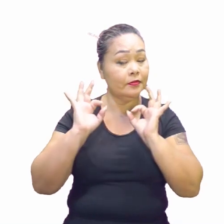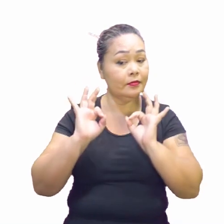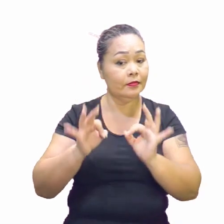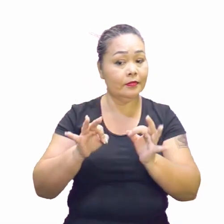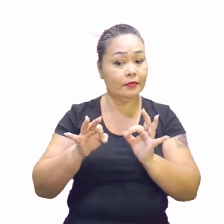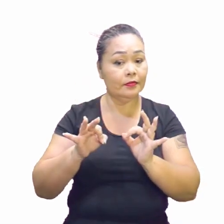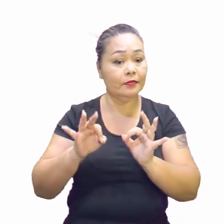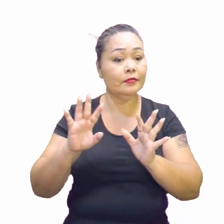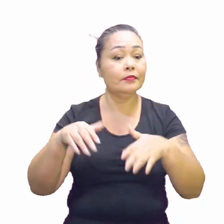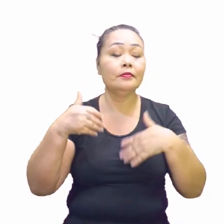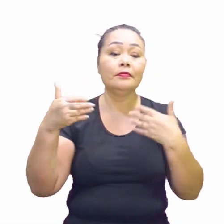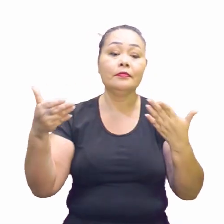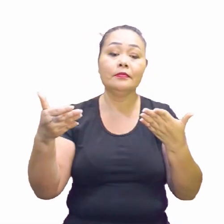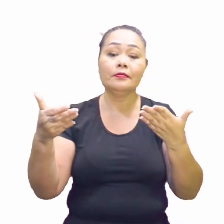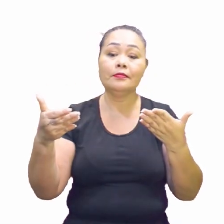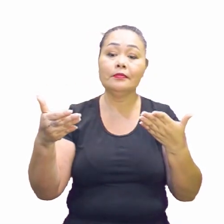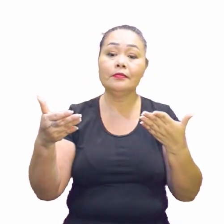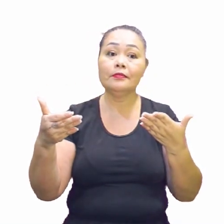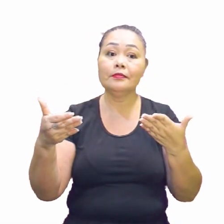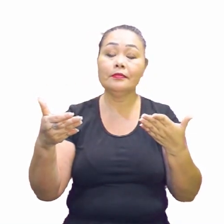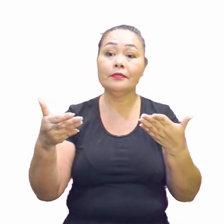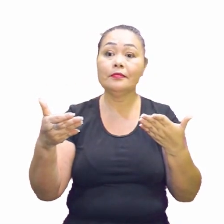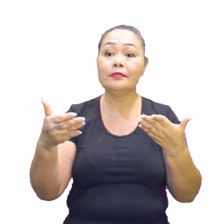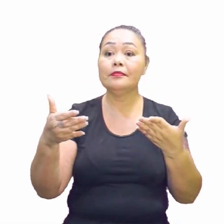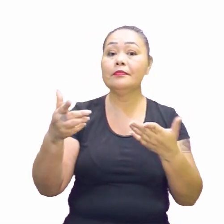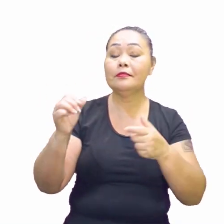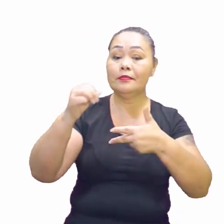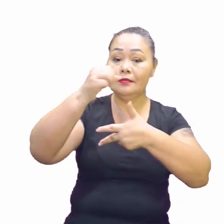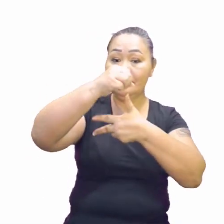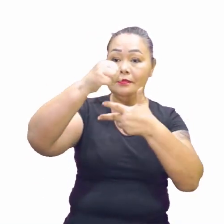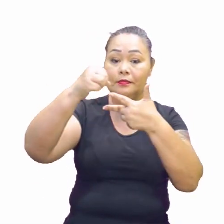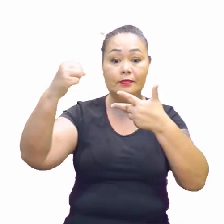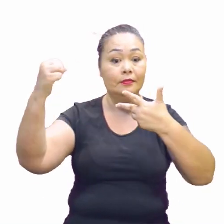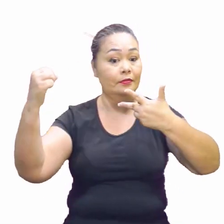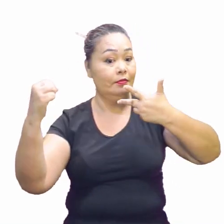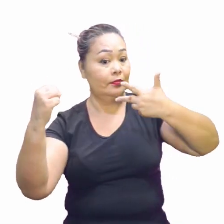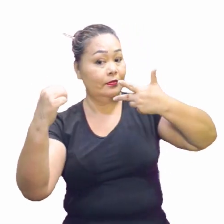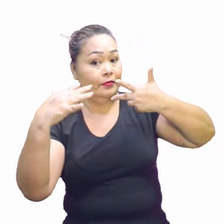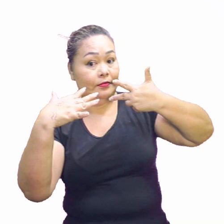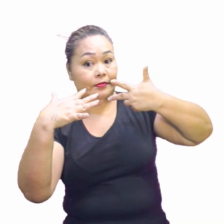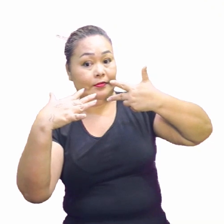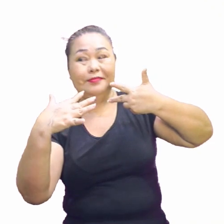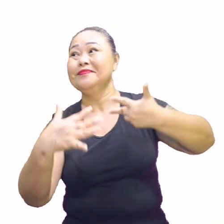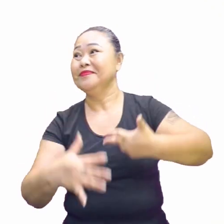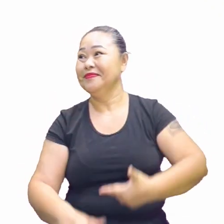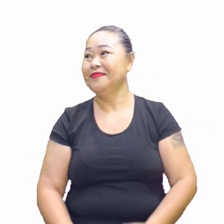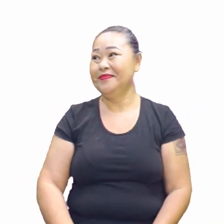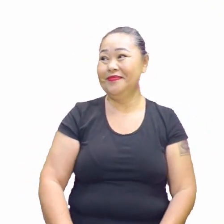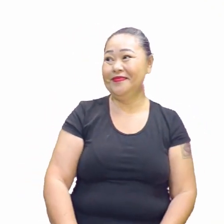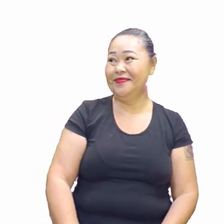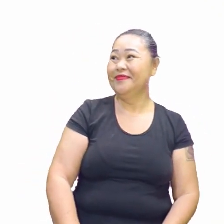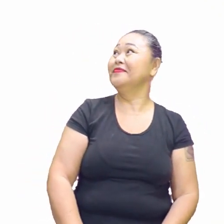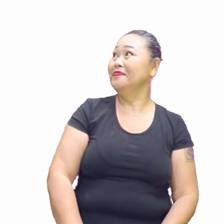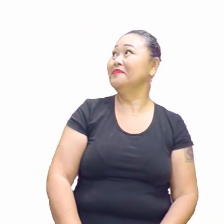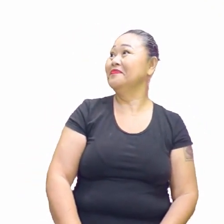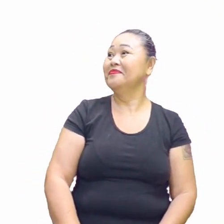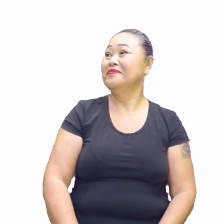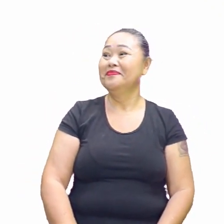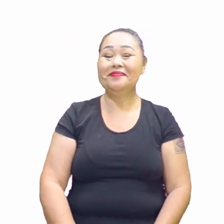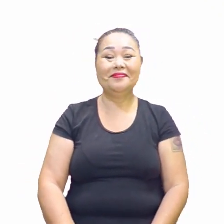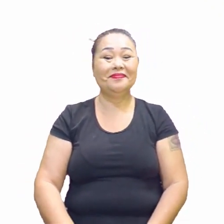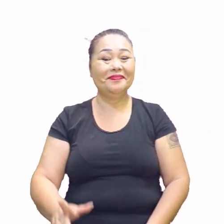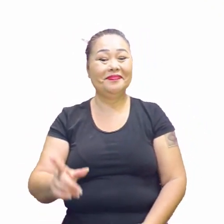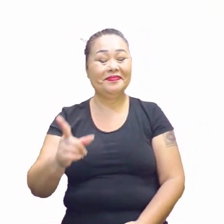Certinho. Agora o momento do se liga no Enem. Agora é aquele momento especial,